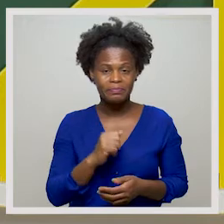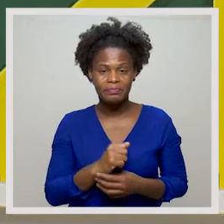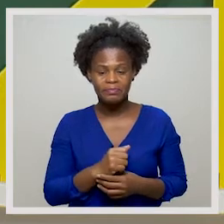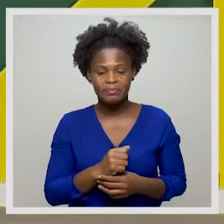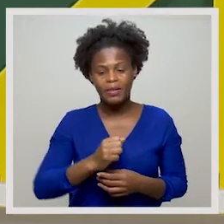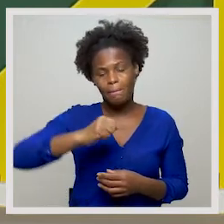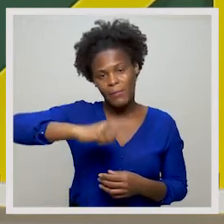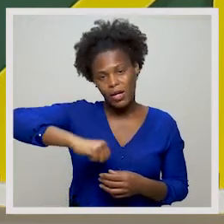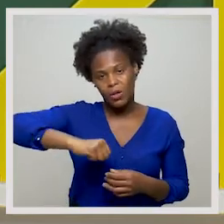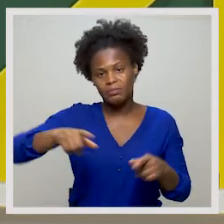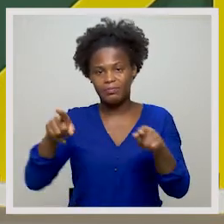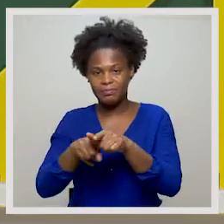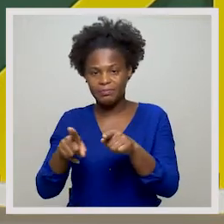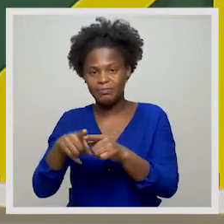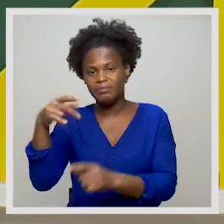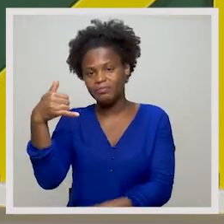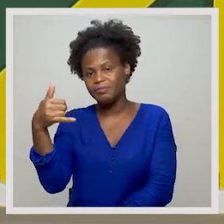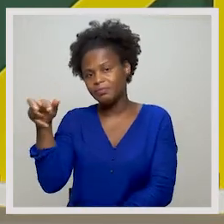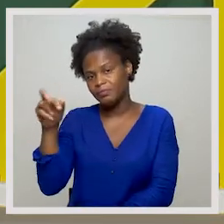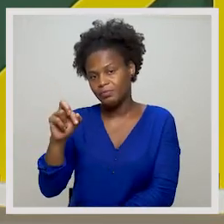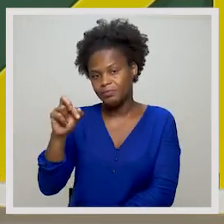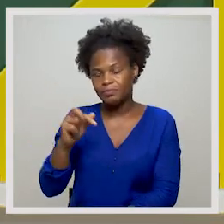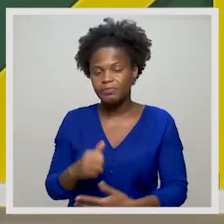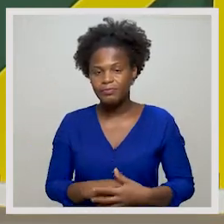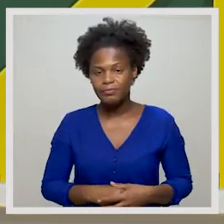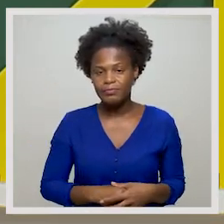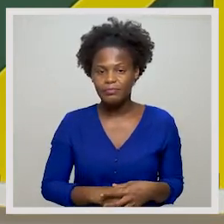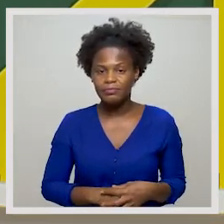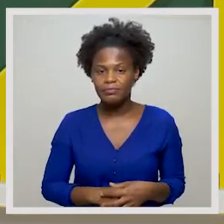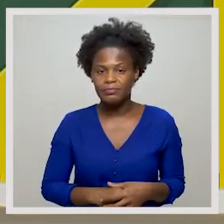elevado a k maior ou igual a 28.